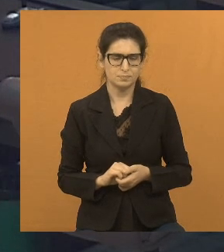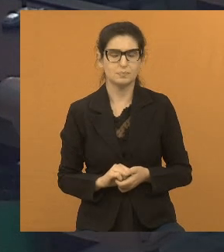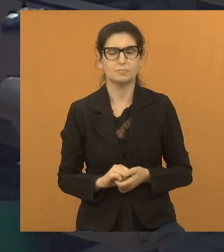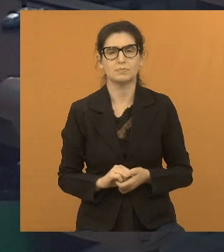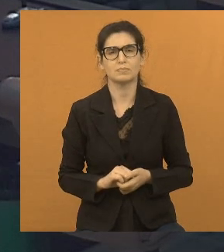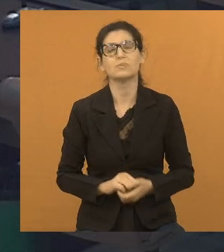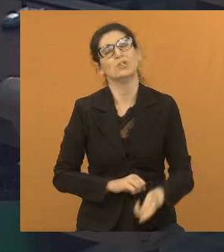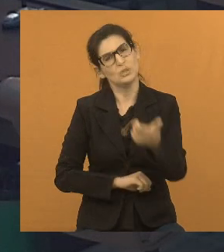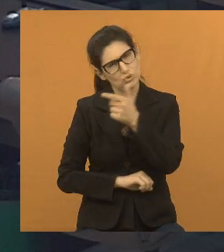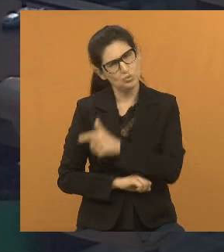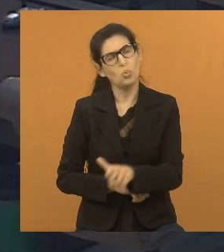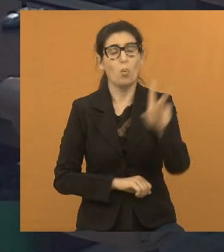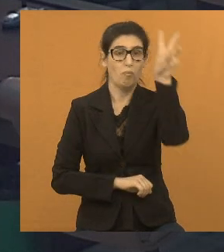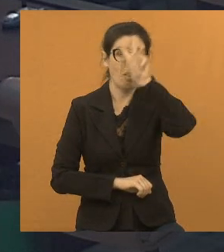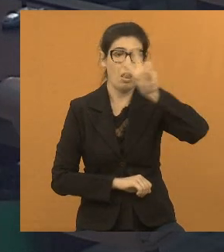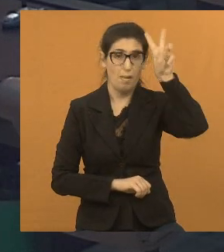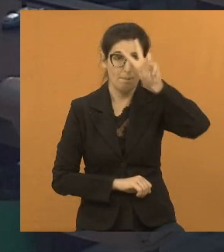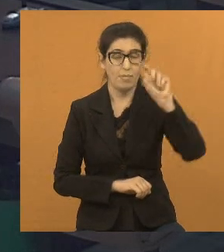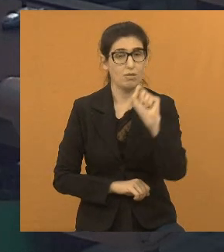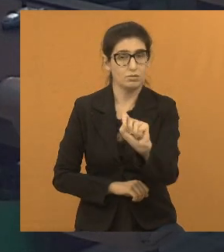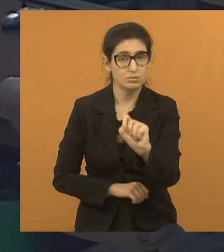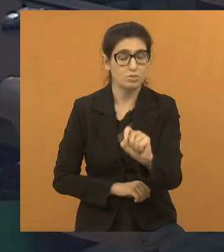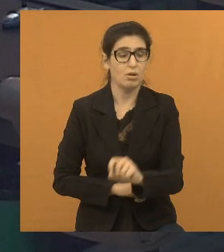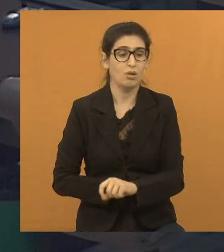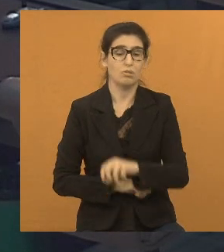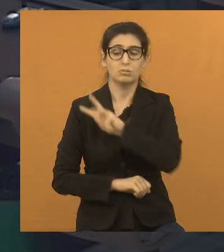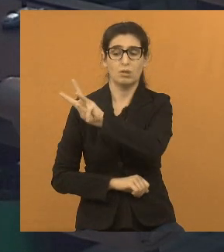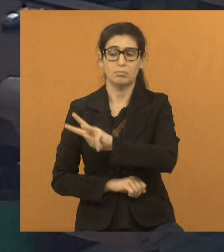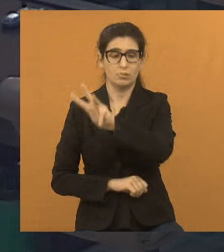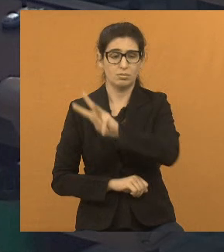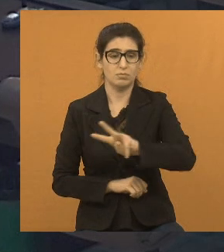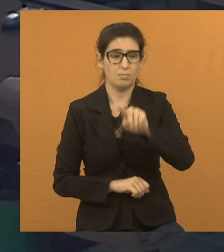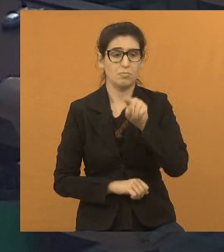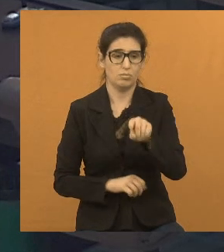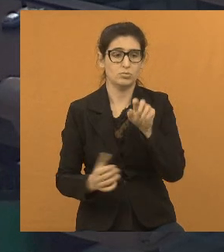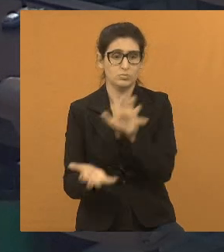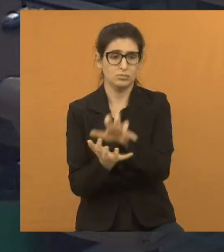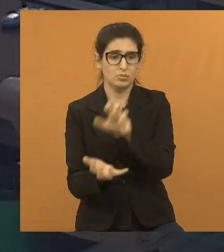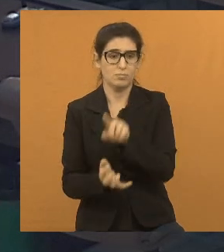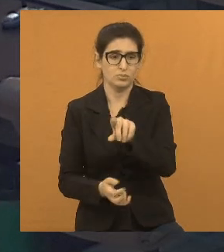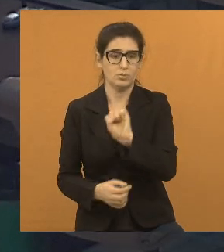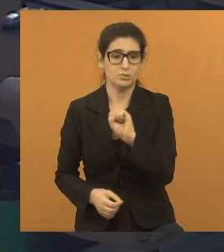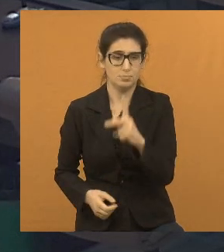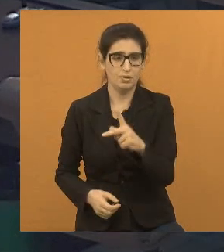Gostaria, mais uma vez, de lembrar para que vocês acessem o